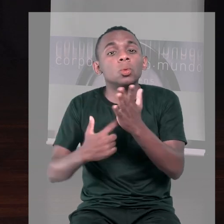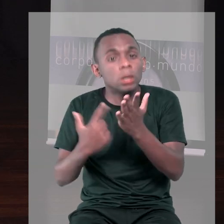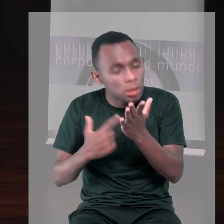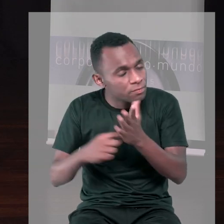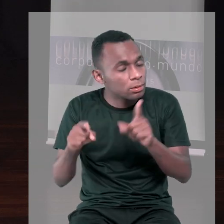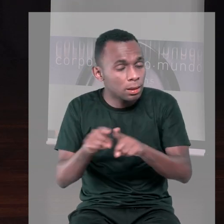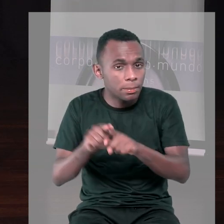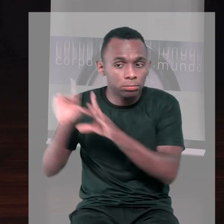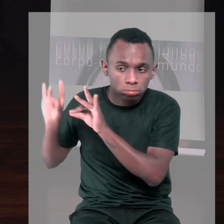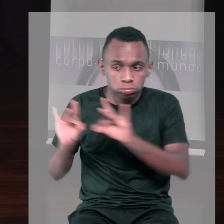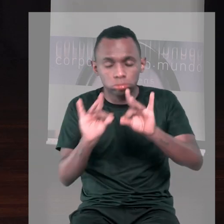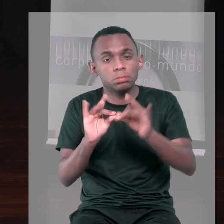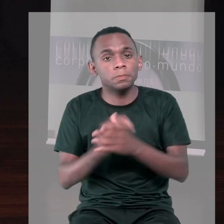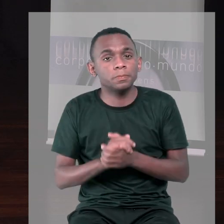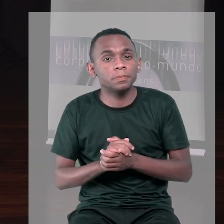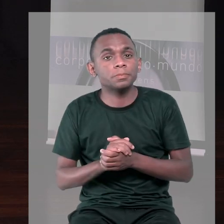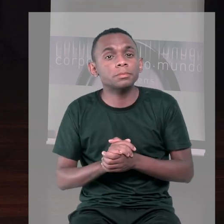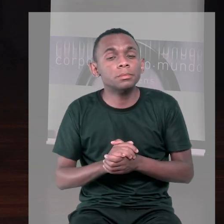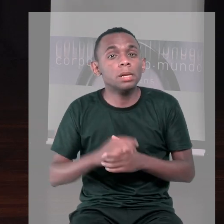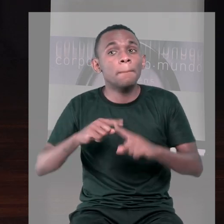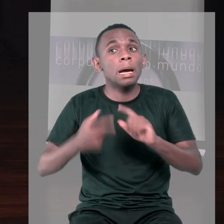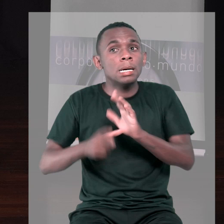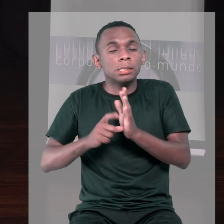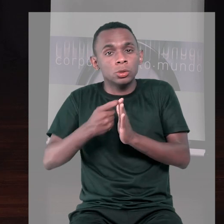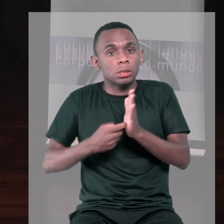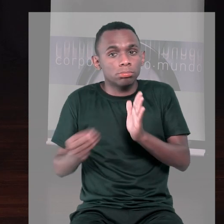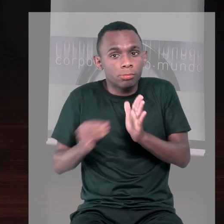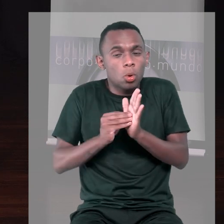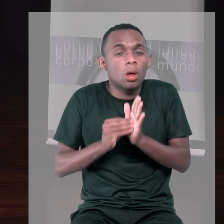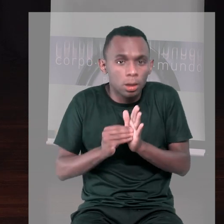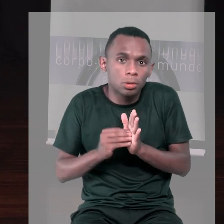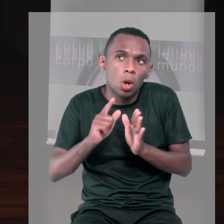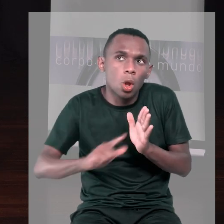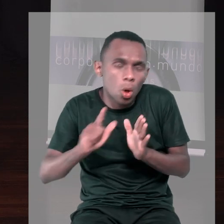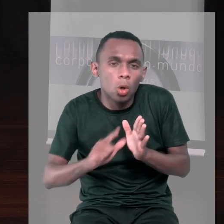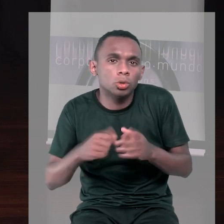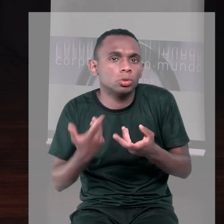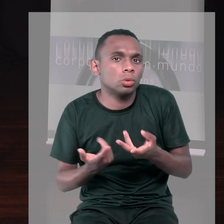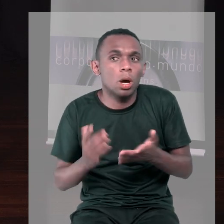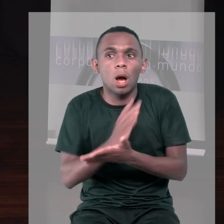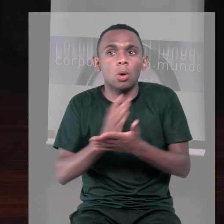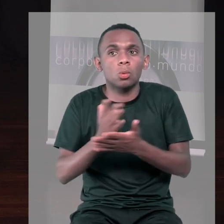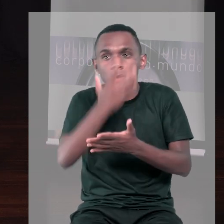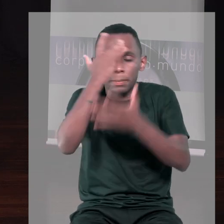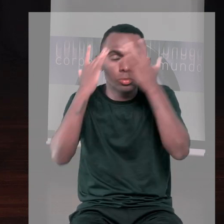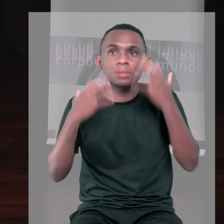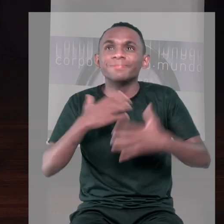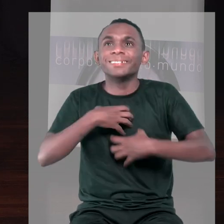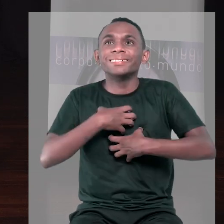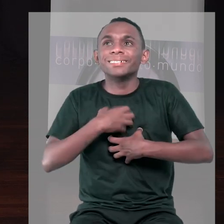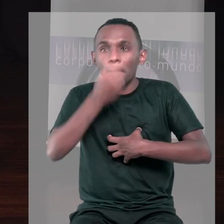Arendt também era judia. Mas um outro ponto da polêmica, e é isso que me interessa